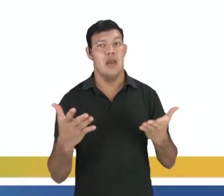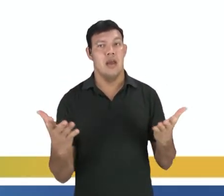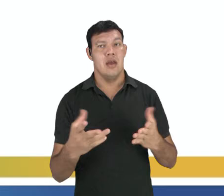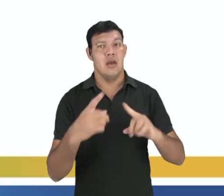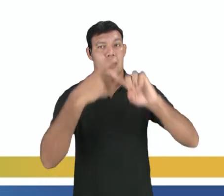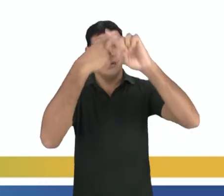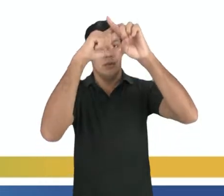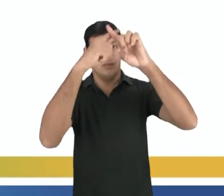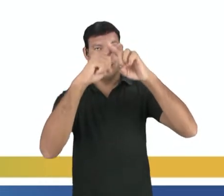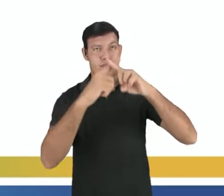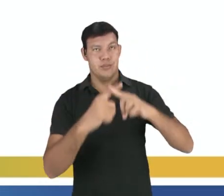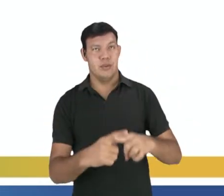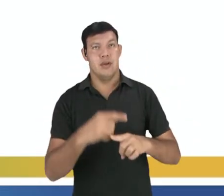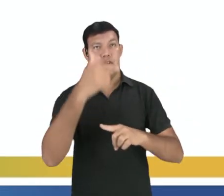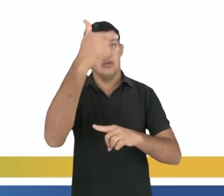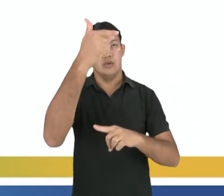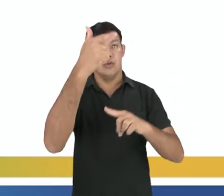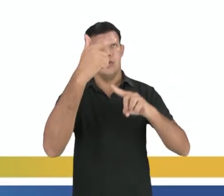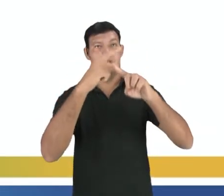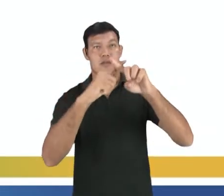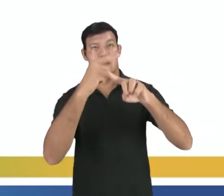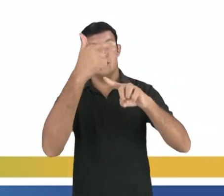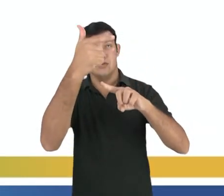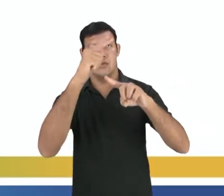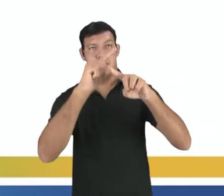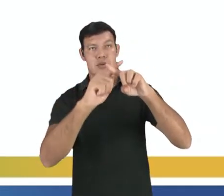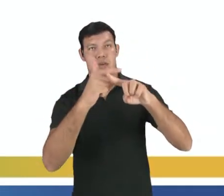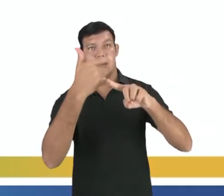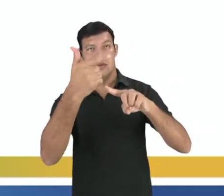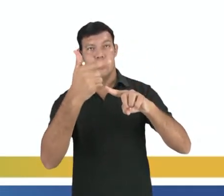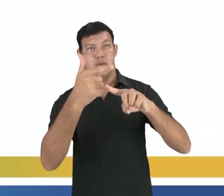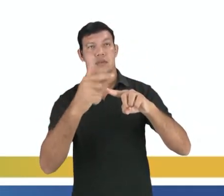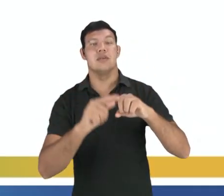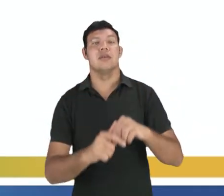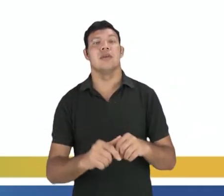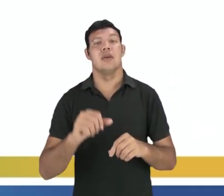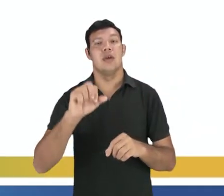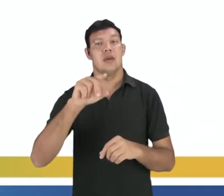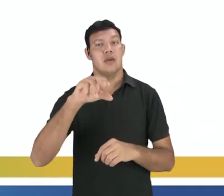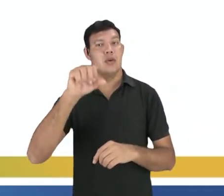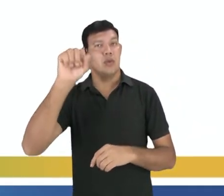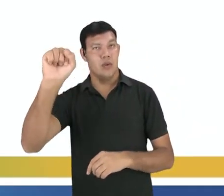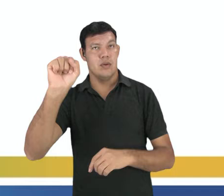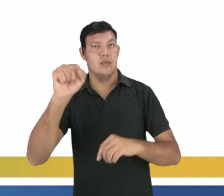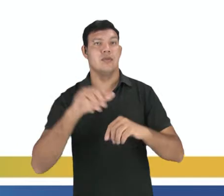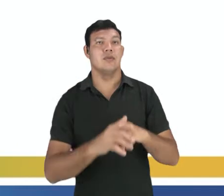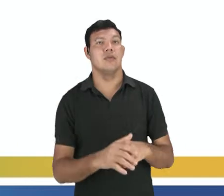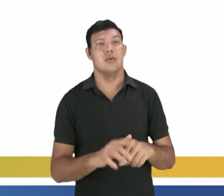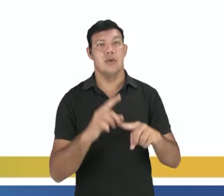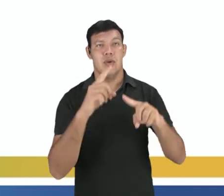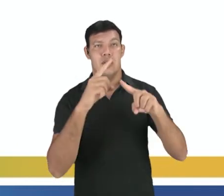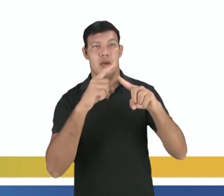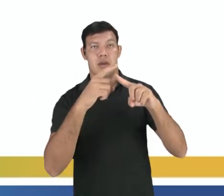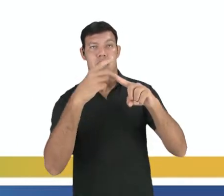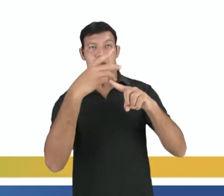2 vezes 2 vai dar 8. 3 vezes 3 vai dar 9 vezes 5. Então,